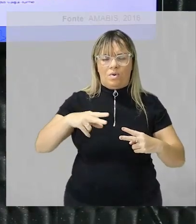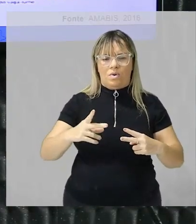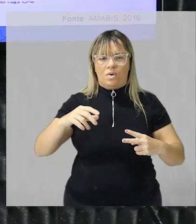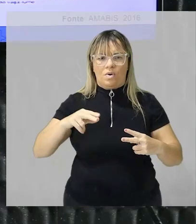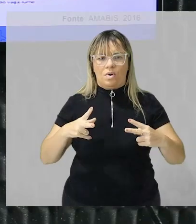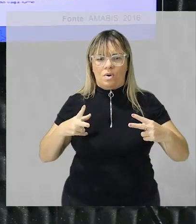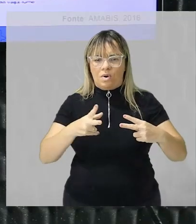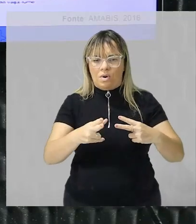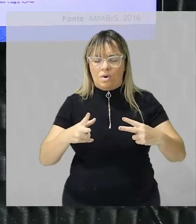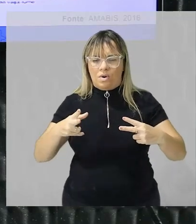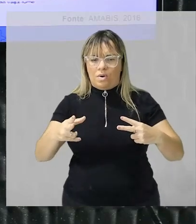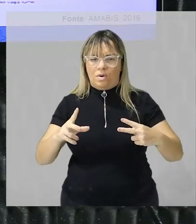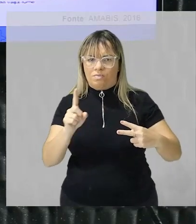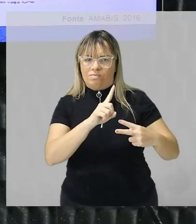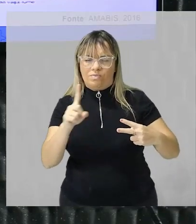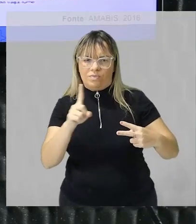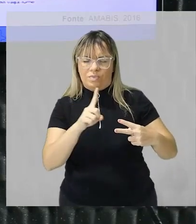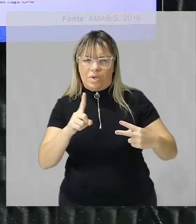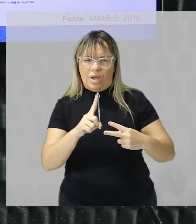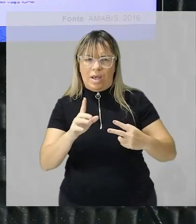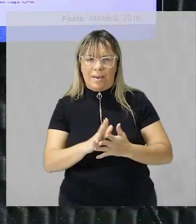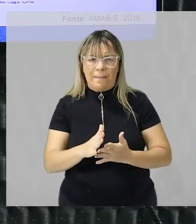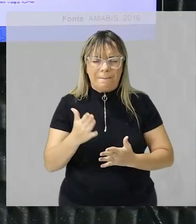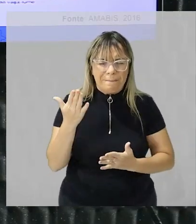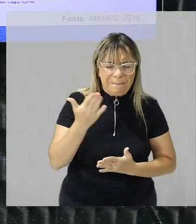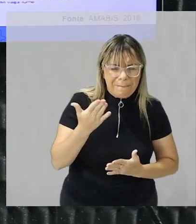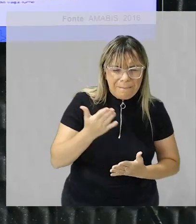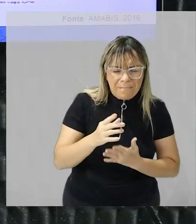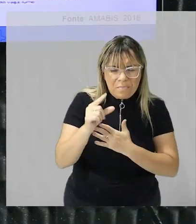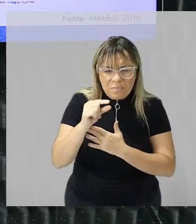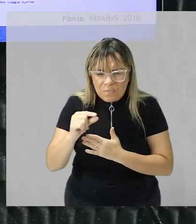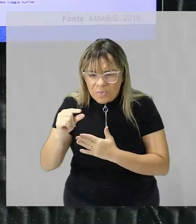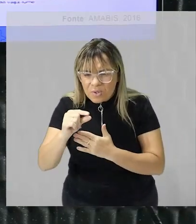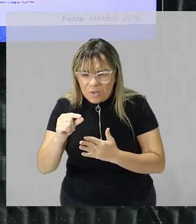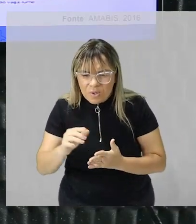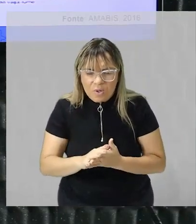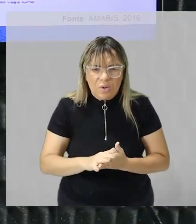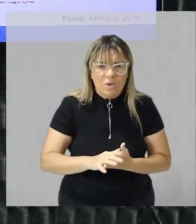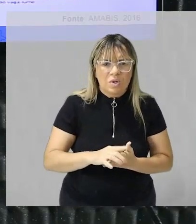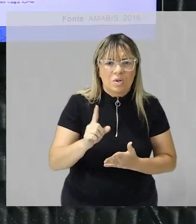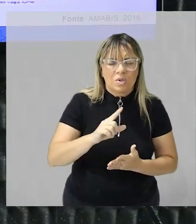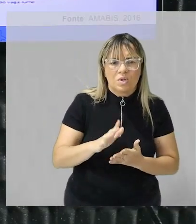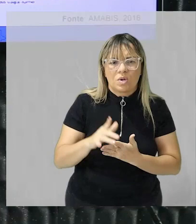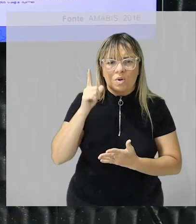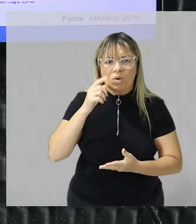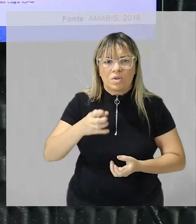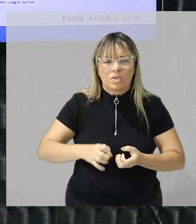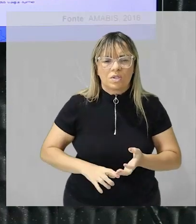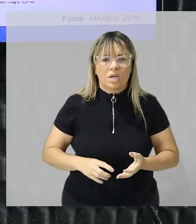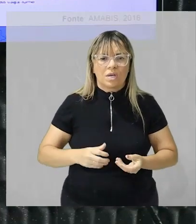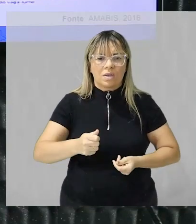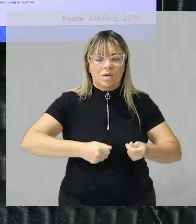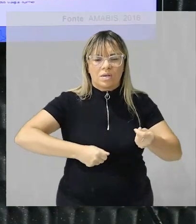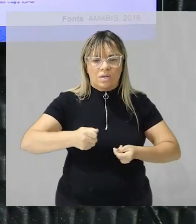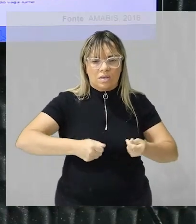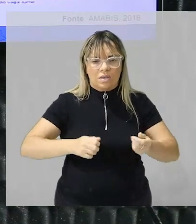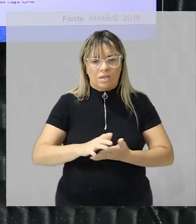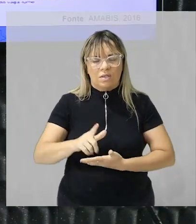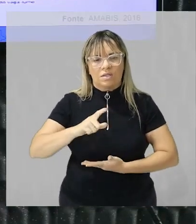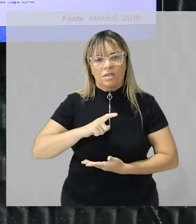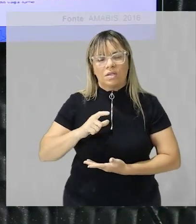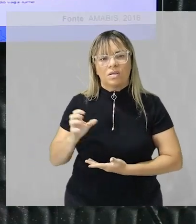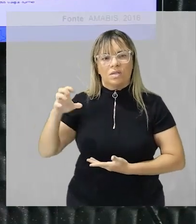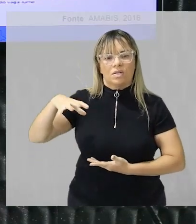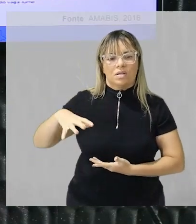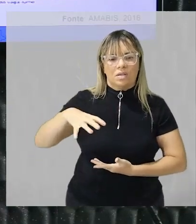pontos específicos, porque é muito pequeno, a gente não consegue manipular. Mas existem essas enzimas, que nós chamamos de enzima de